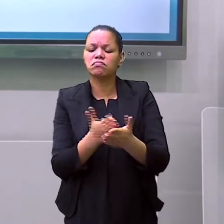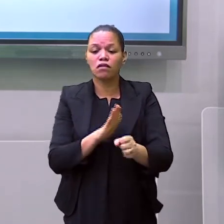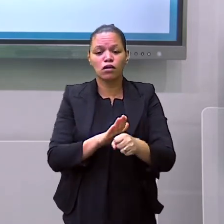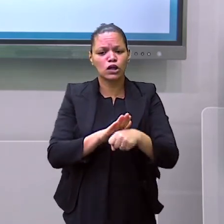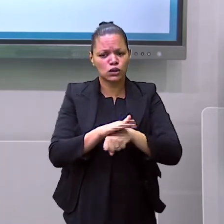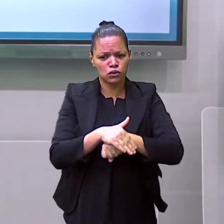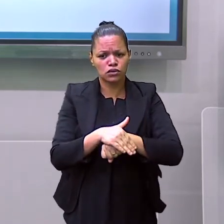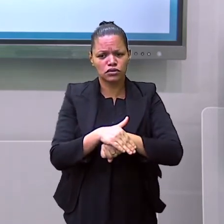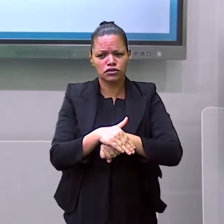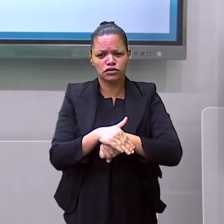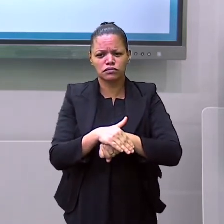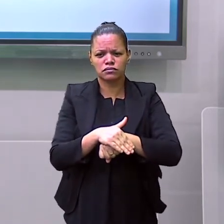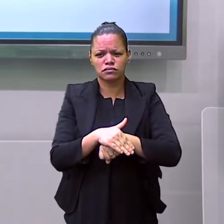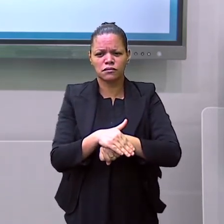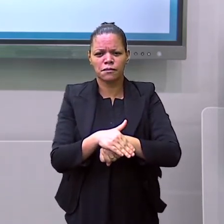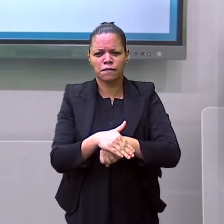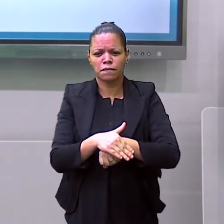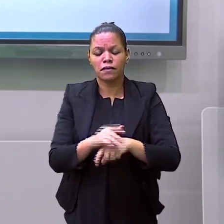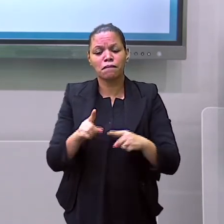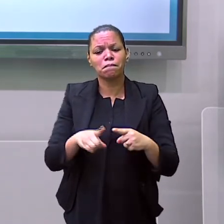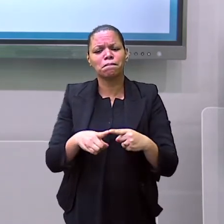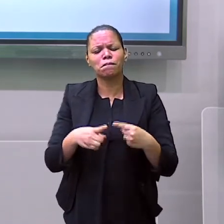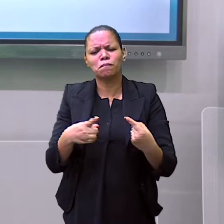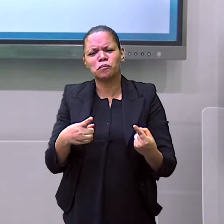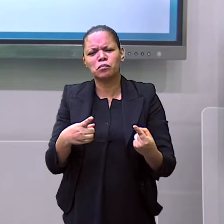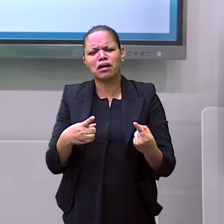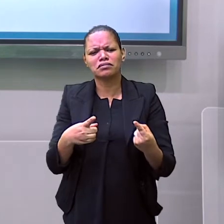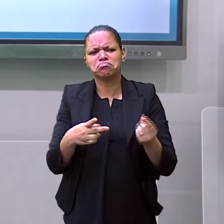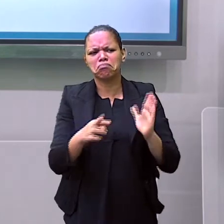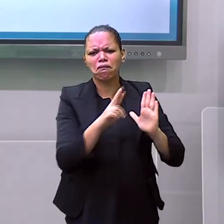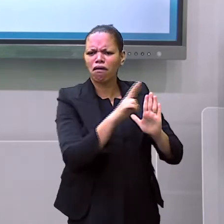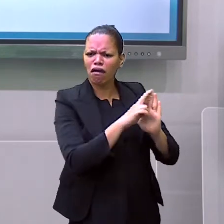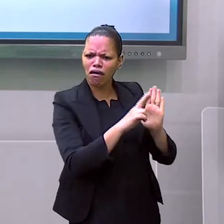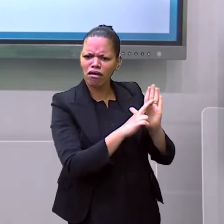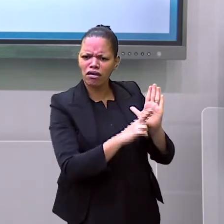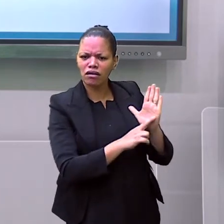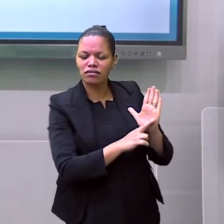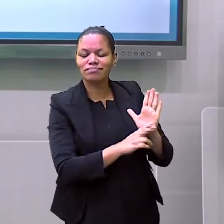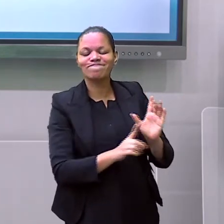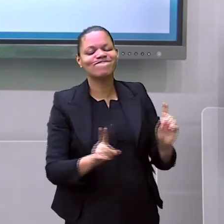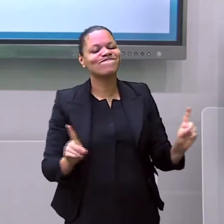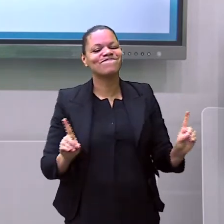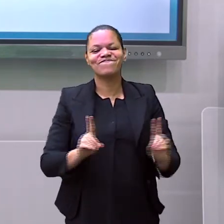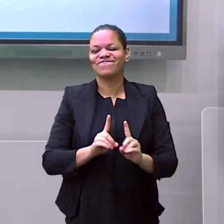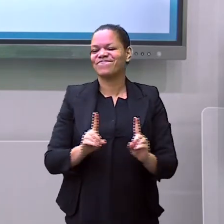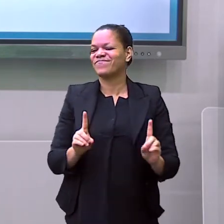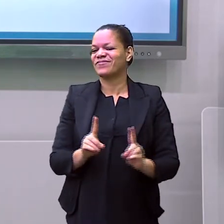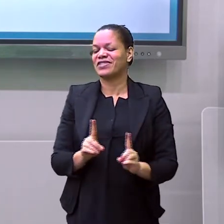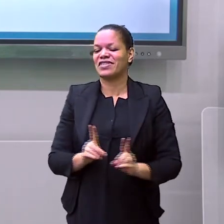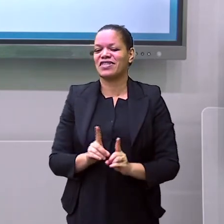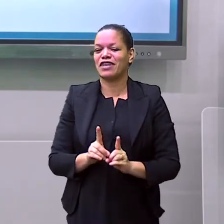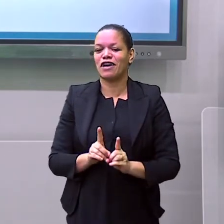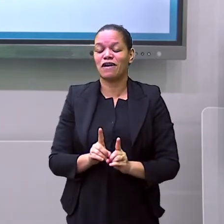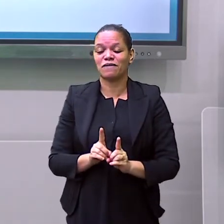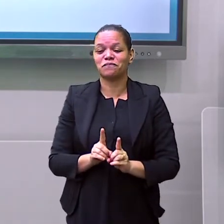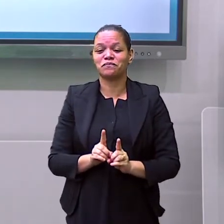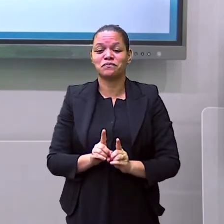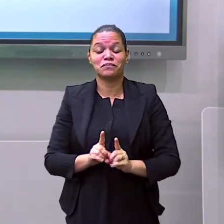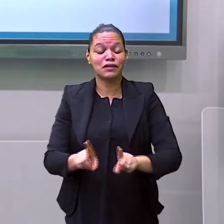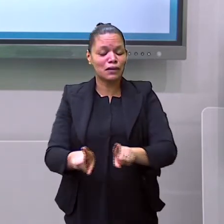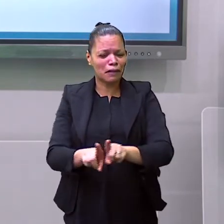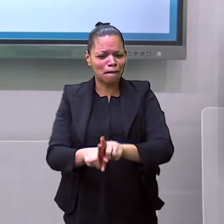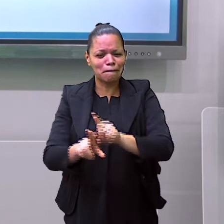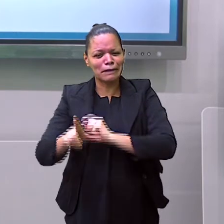noturno, à noite. Mas isso é uma regra? Não. Existem casos aí da EJA dentro